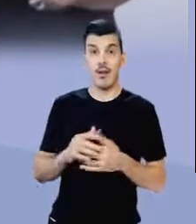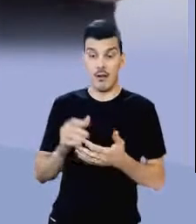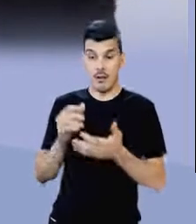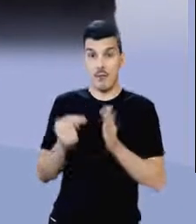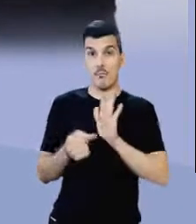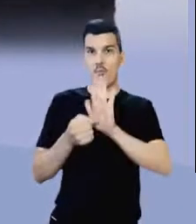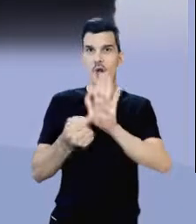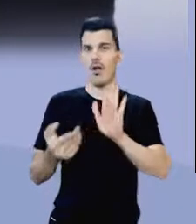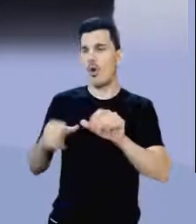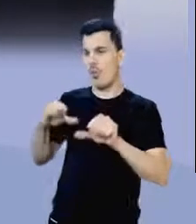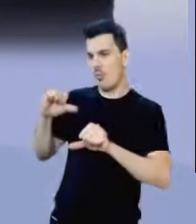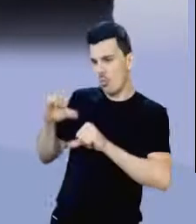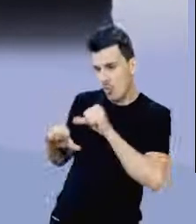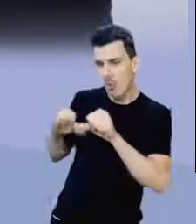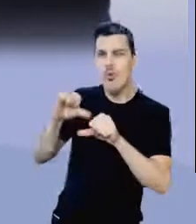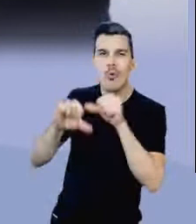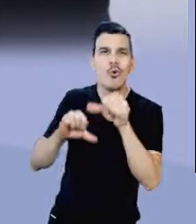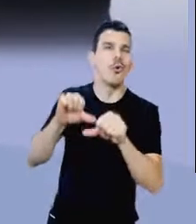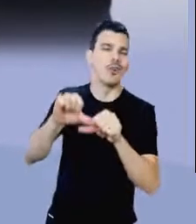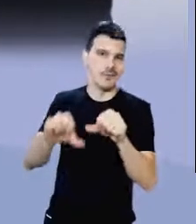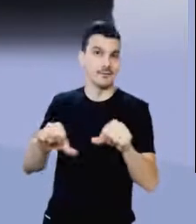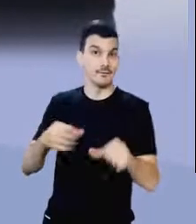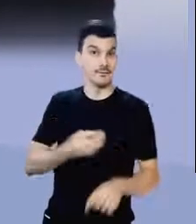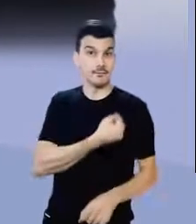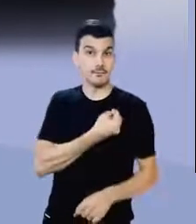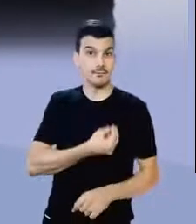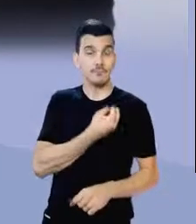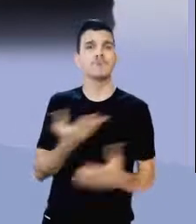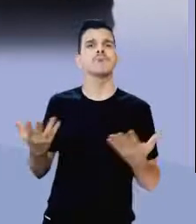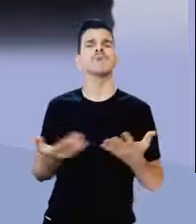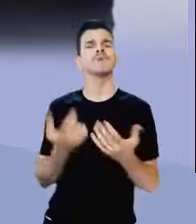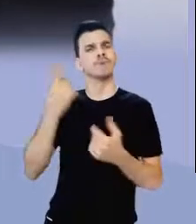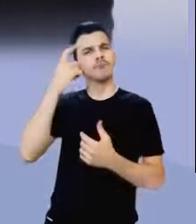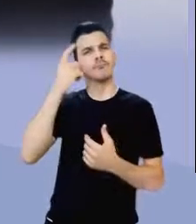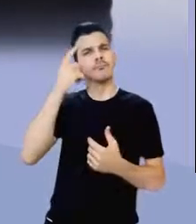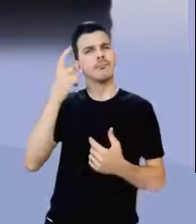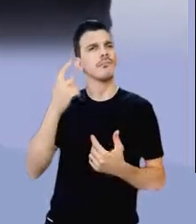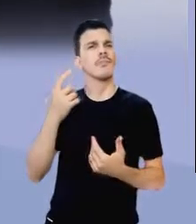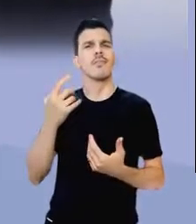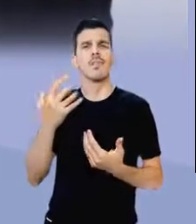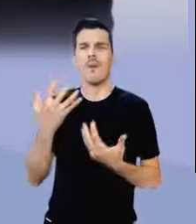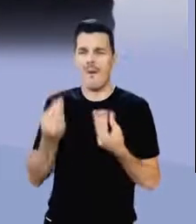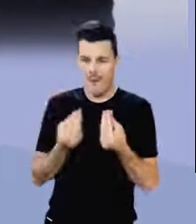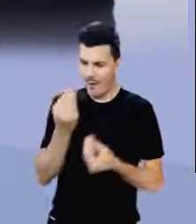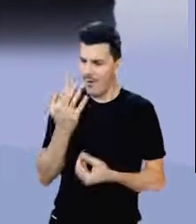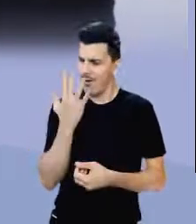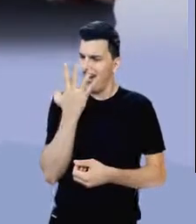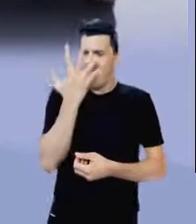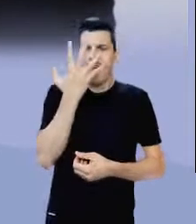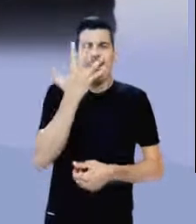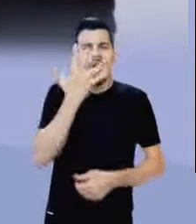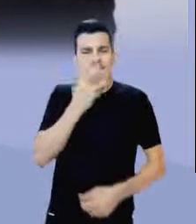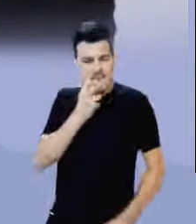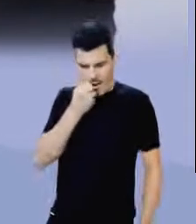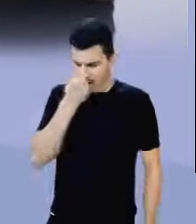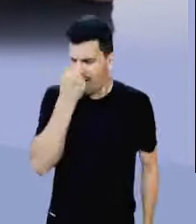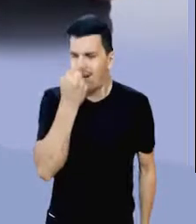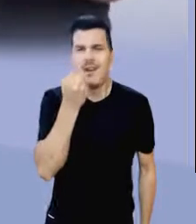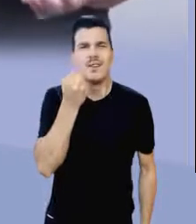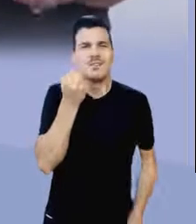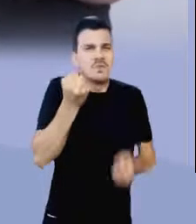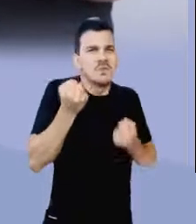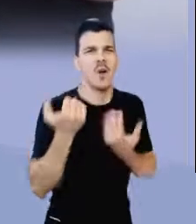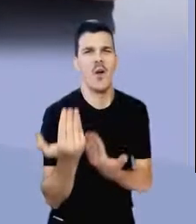percebe as mudanças pelas quais passou e ele se pergunta: onde está o meu rosto? Onde está a minha face